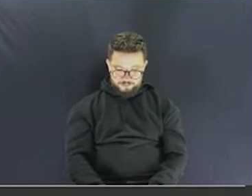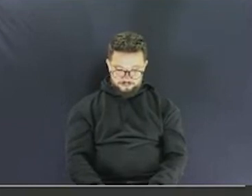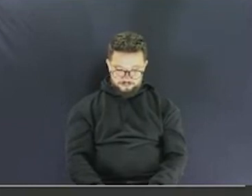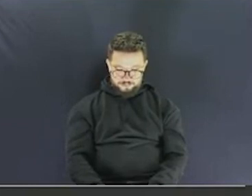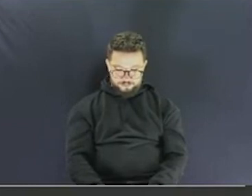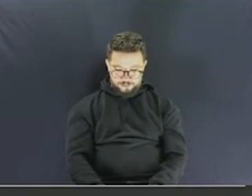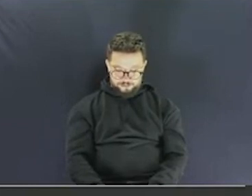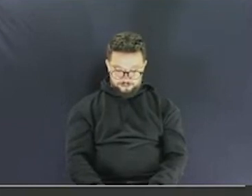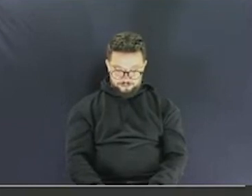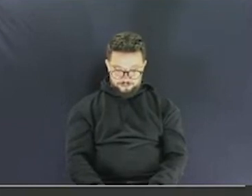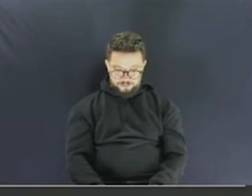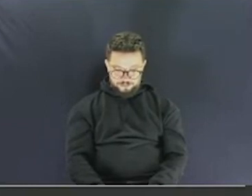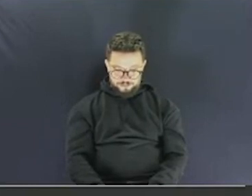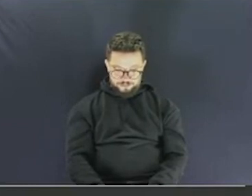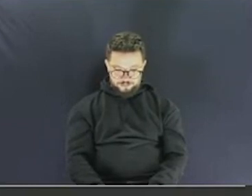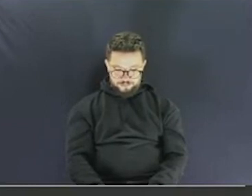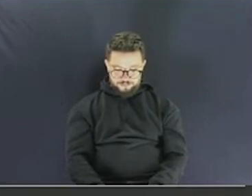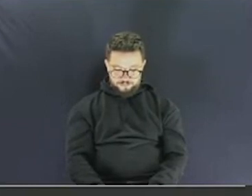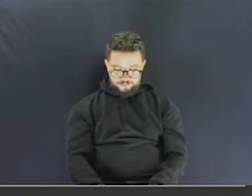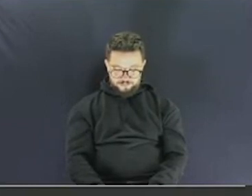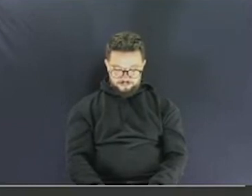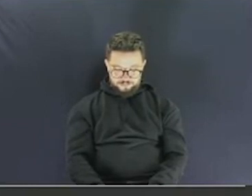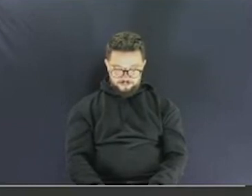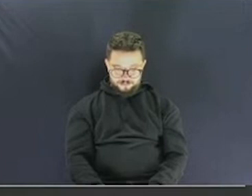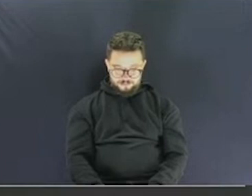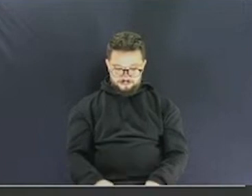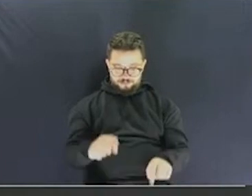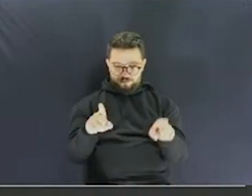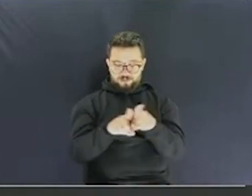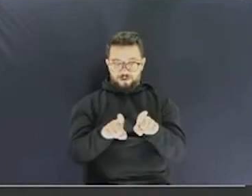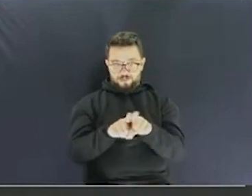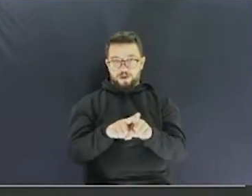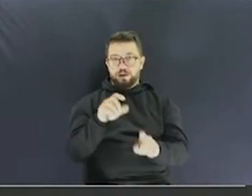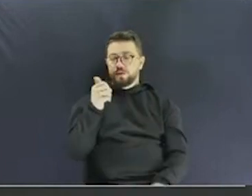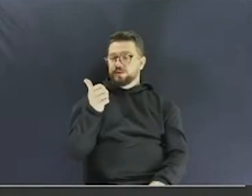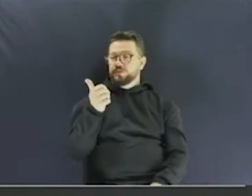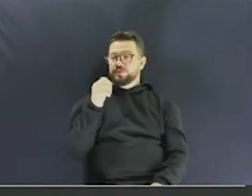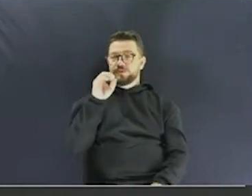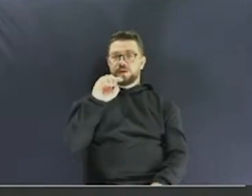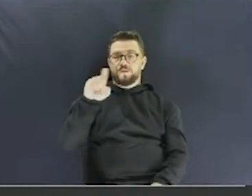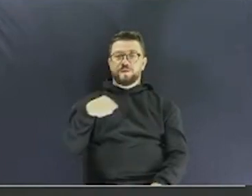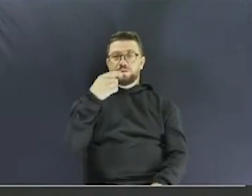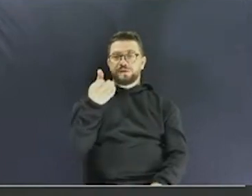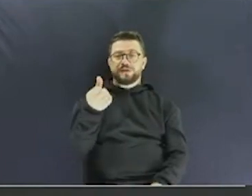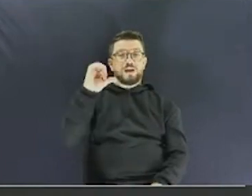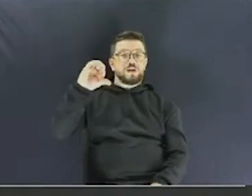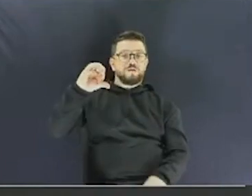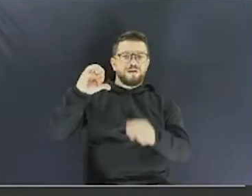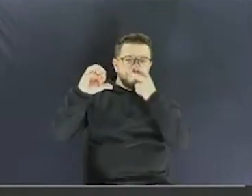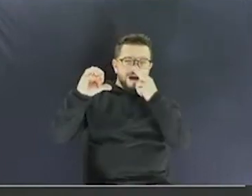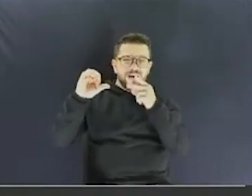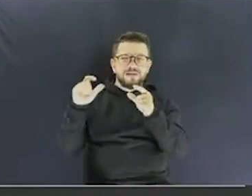população em ações culturais, também já estamos muito além, com 0,69. Parece um número pequeno, mas levando em consideração a quantidade